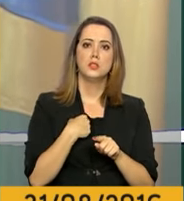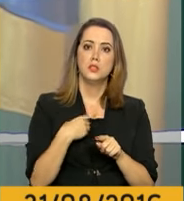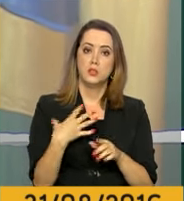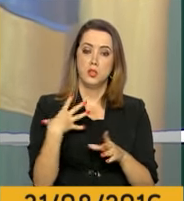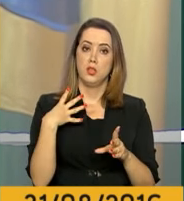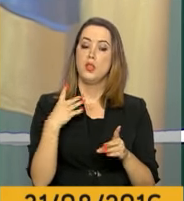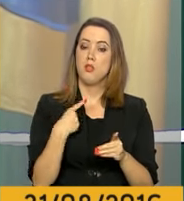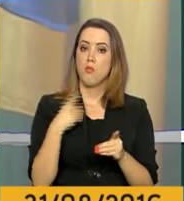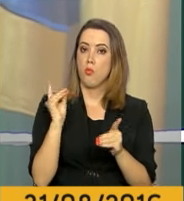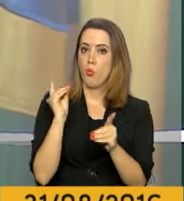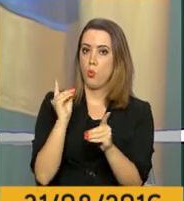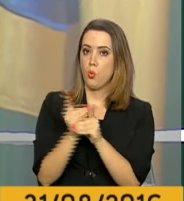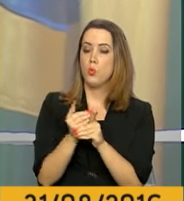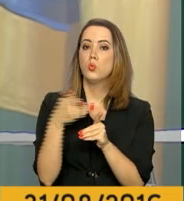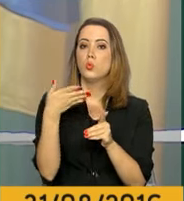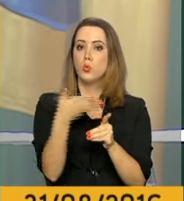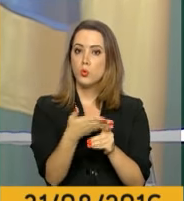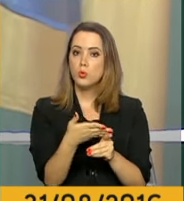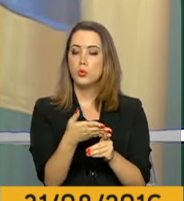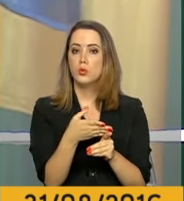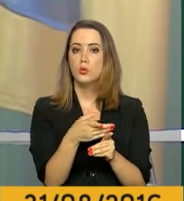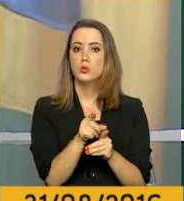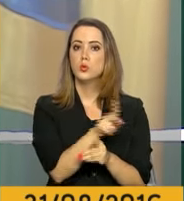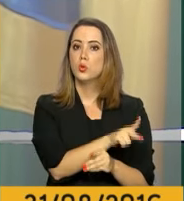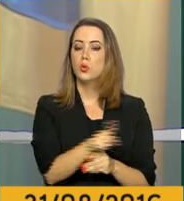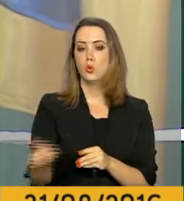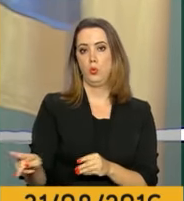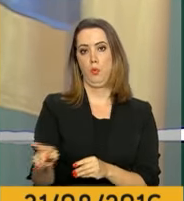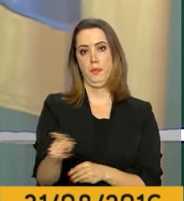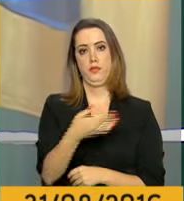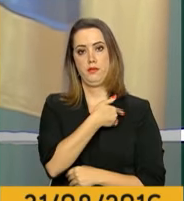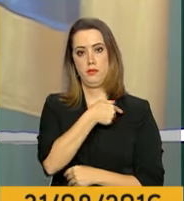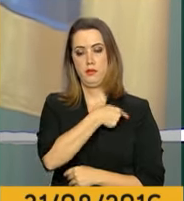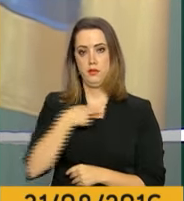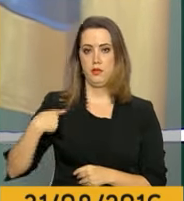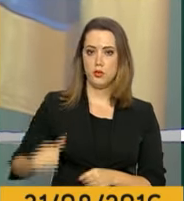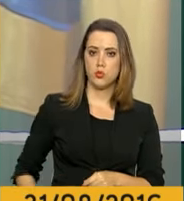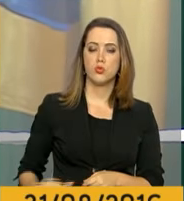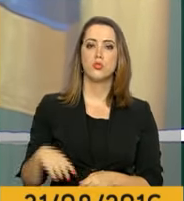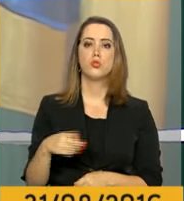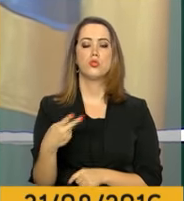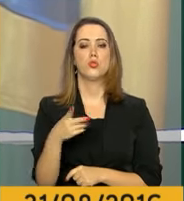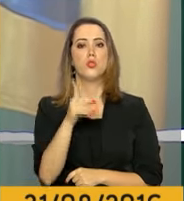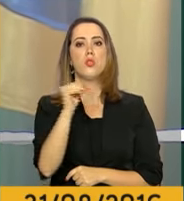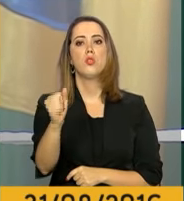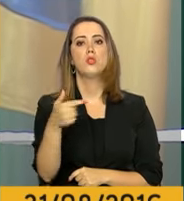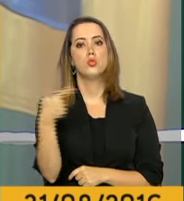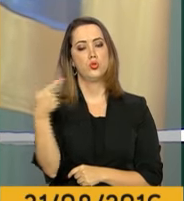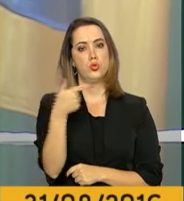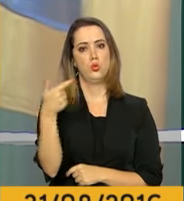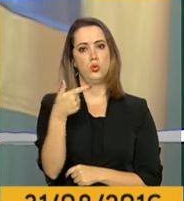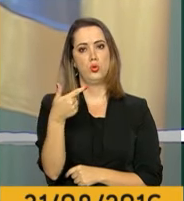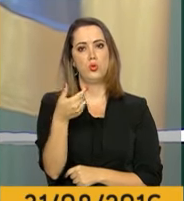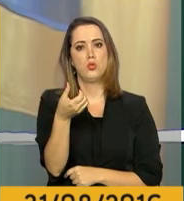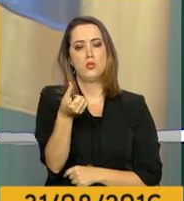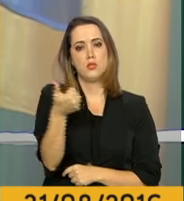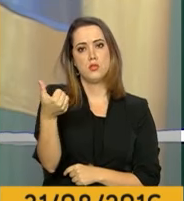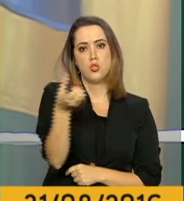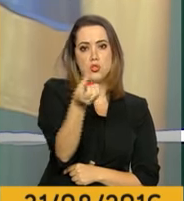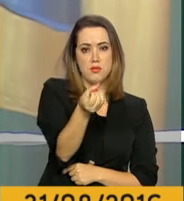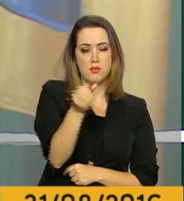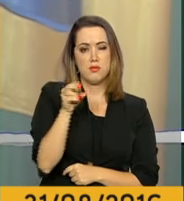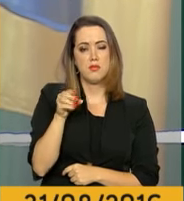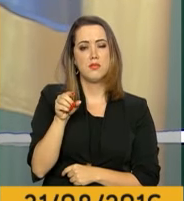gentilmente recebido, por provocação dele, pelo presidente da China, logo no dia 2, às 16h50. Então, preciso chegar a tempo